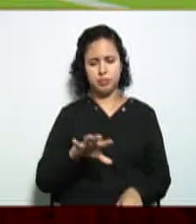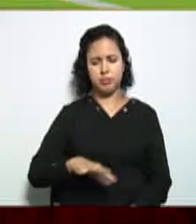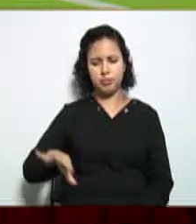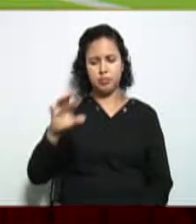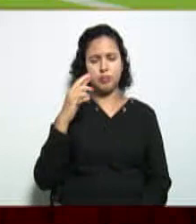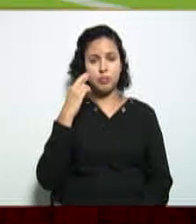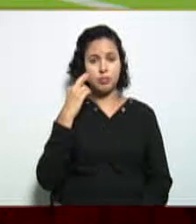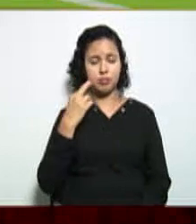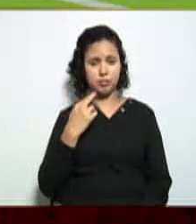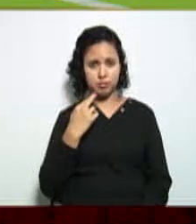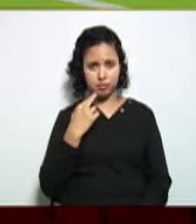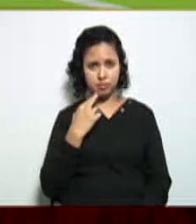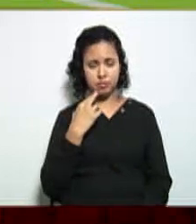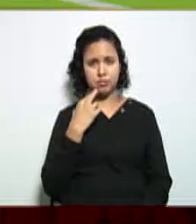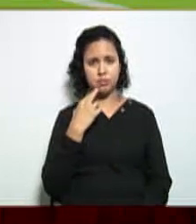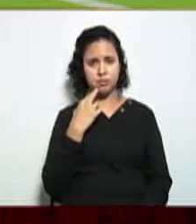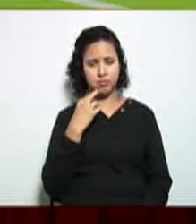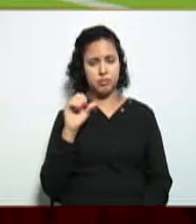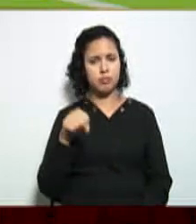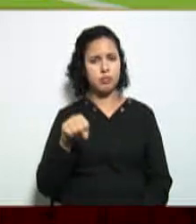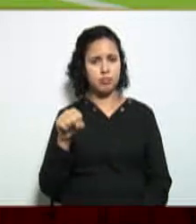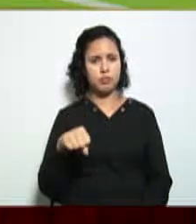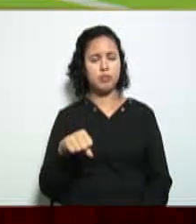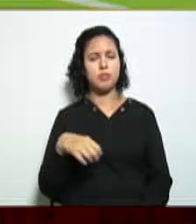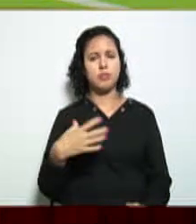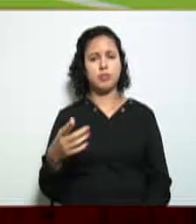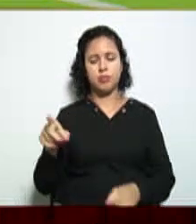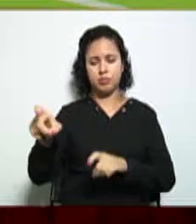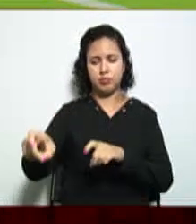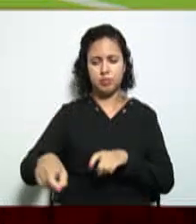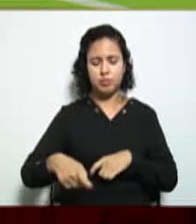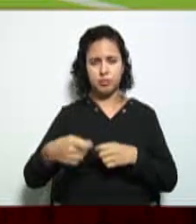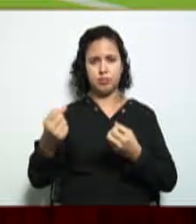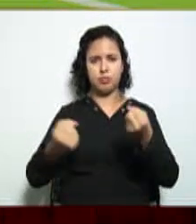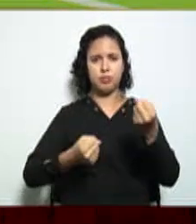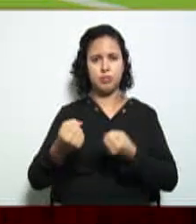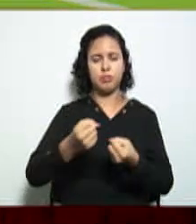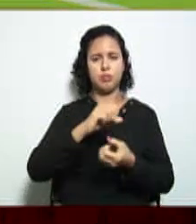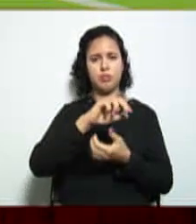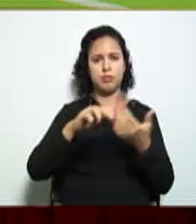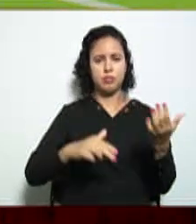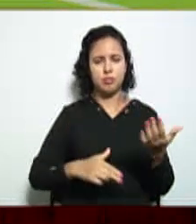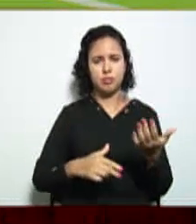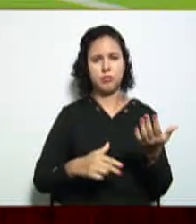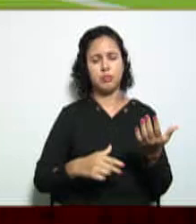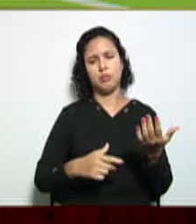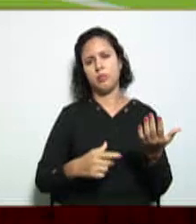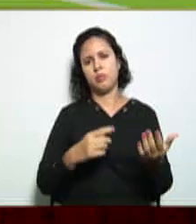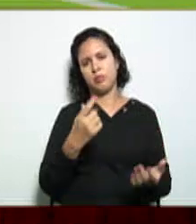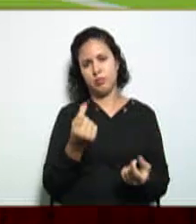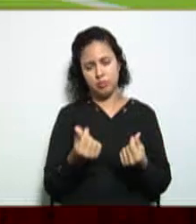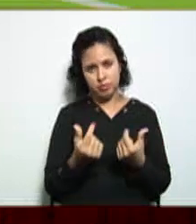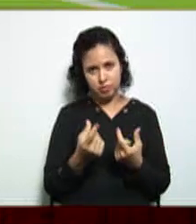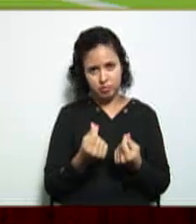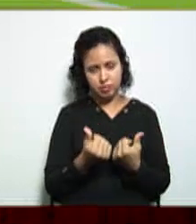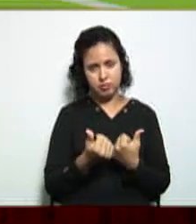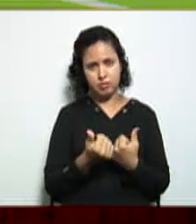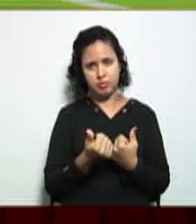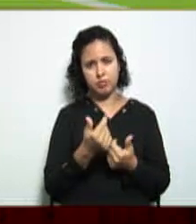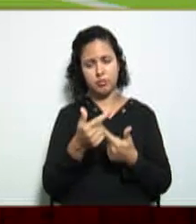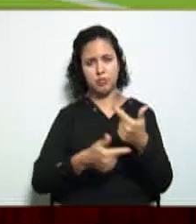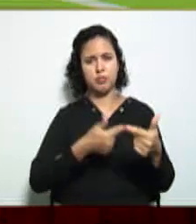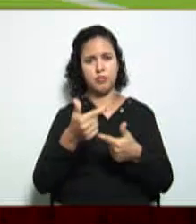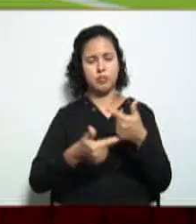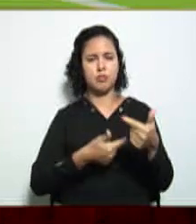professora? exatamente. Então, a agropecuária, transporte, educação, saúde, crédito,